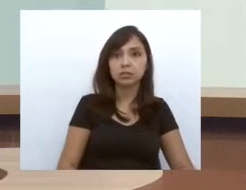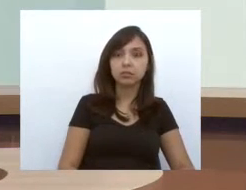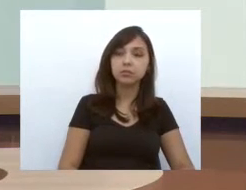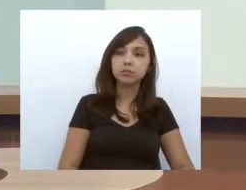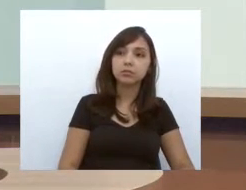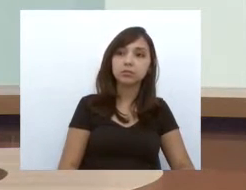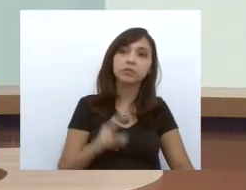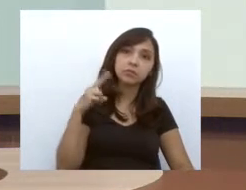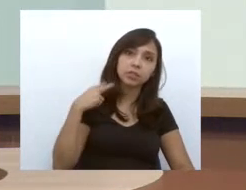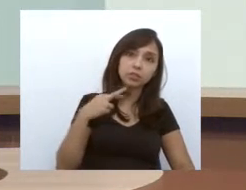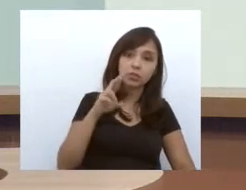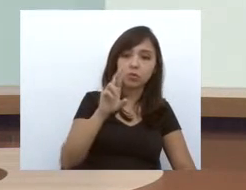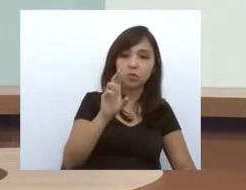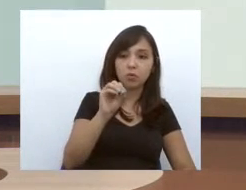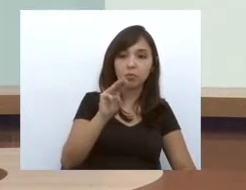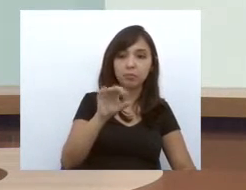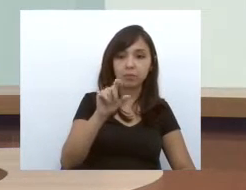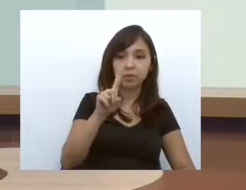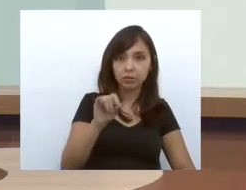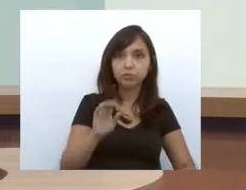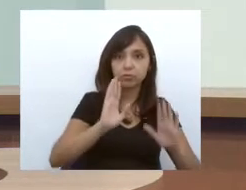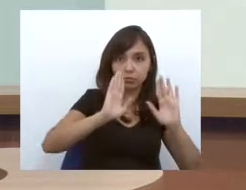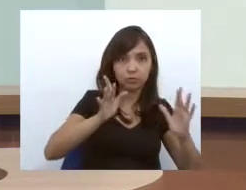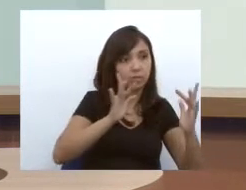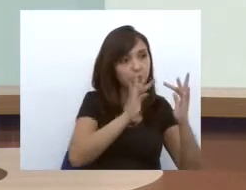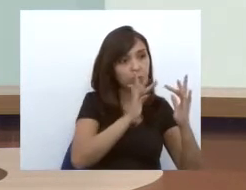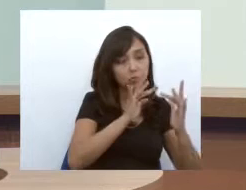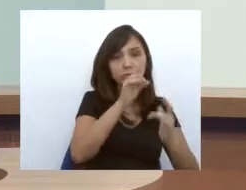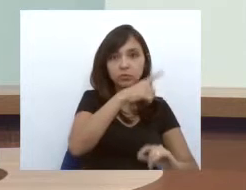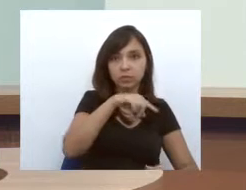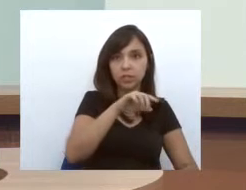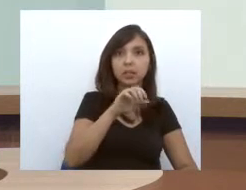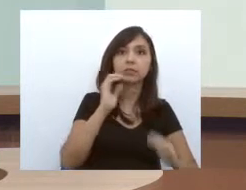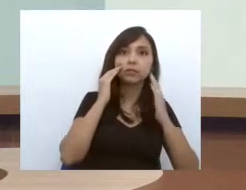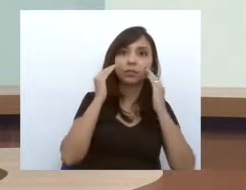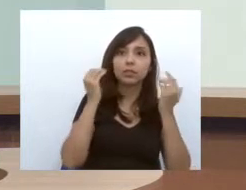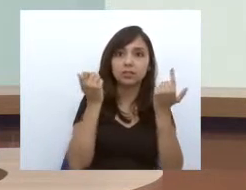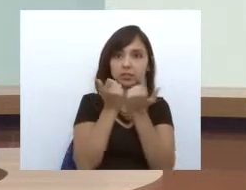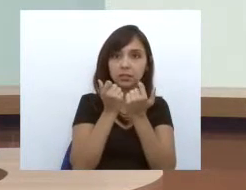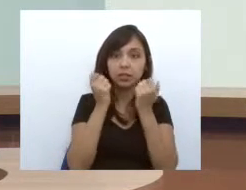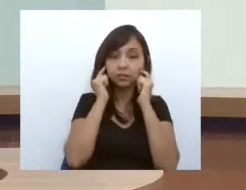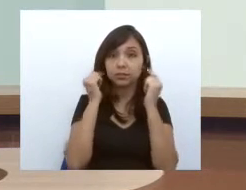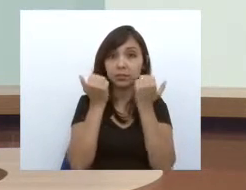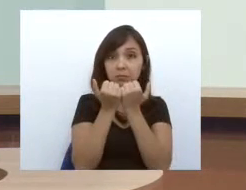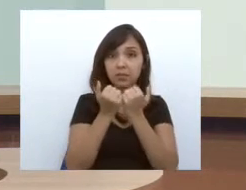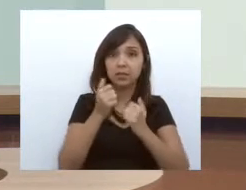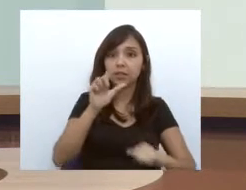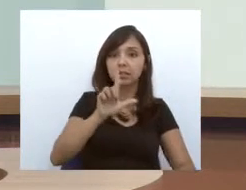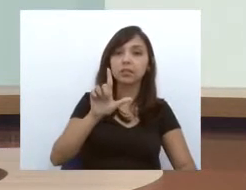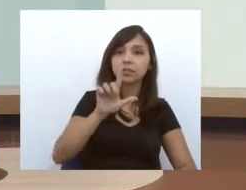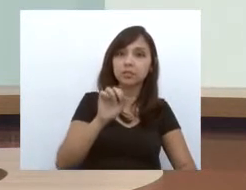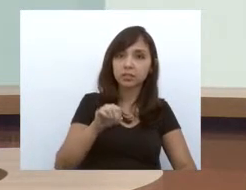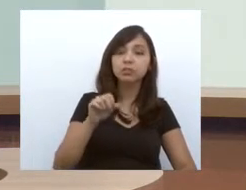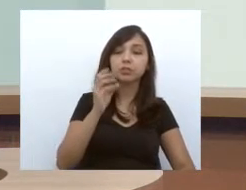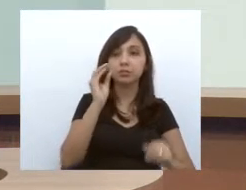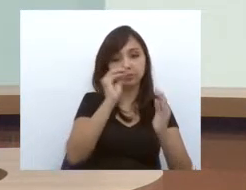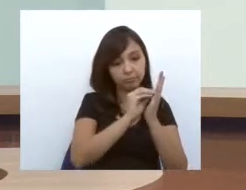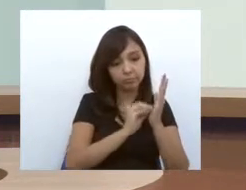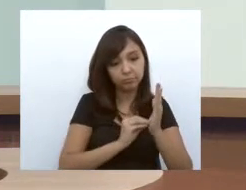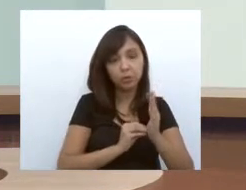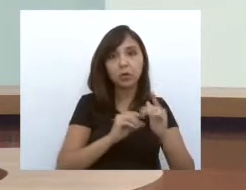vamos ouvir as partes. O vereador Romildo já fez um contato com o presidente da Assembleia Legislativa, o deputado Fernando Capês. Ele